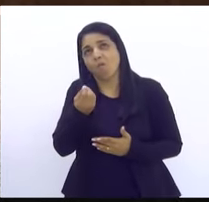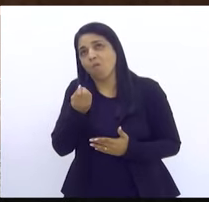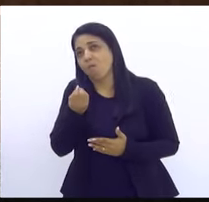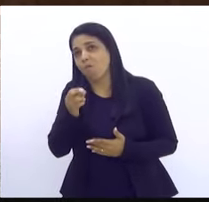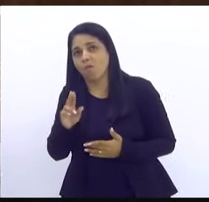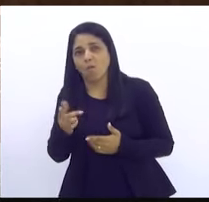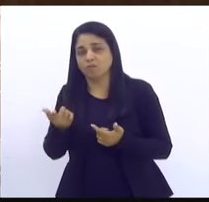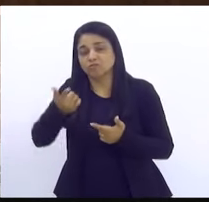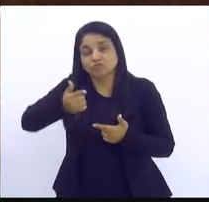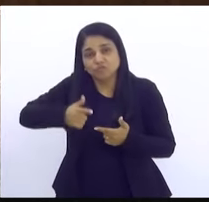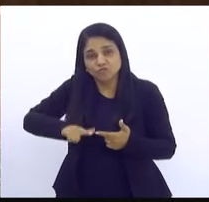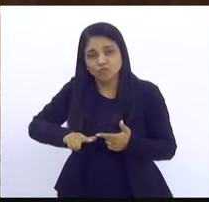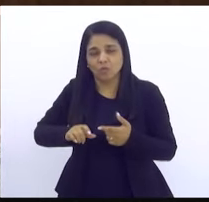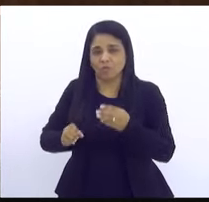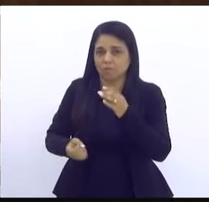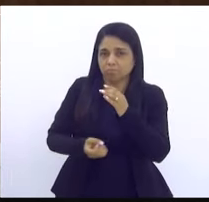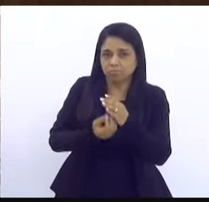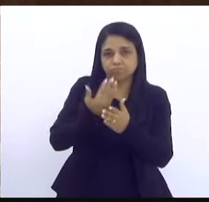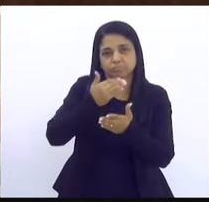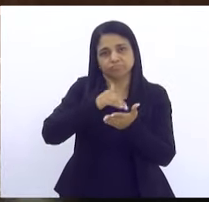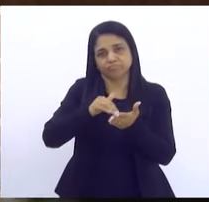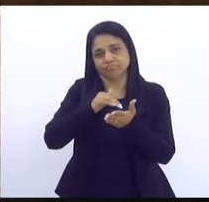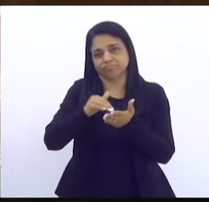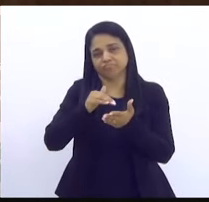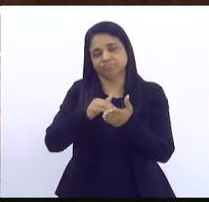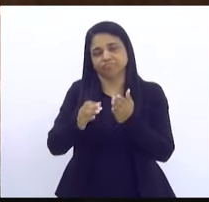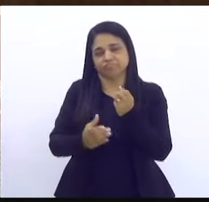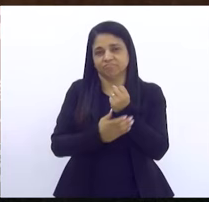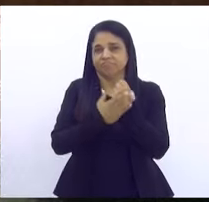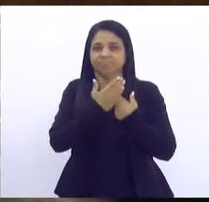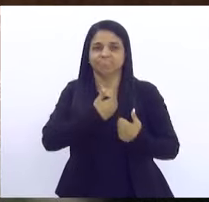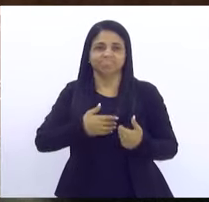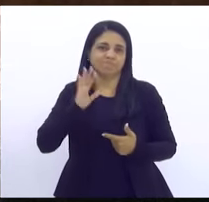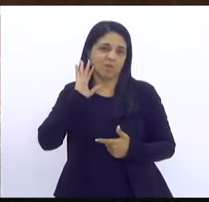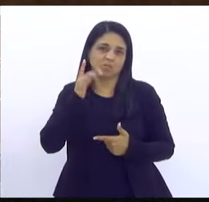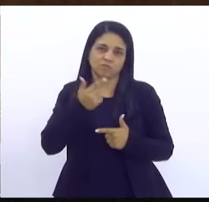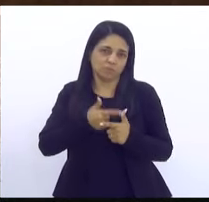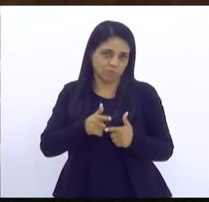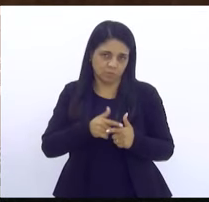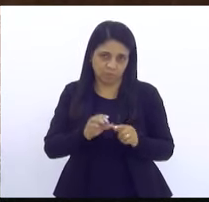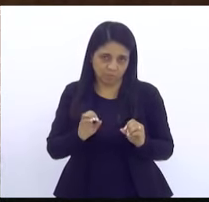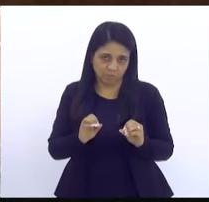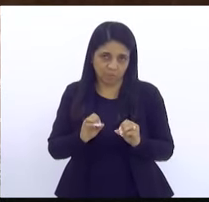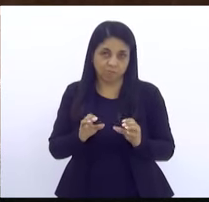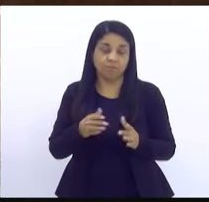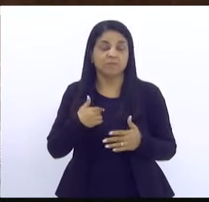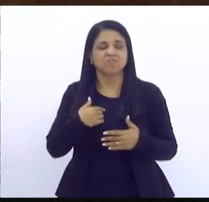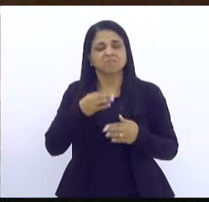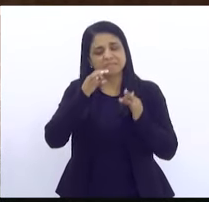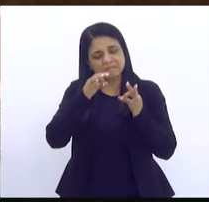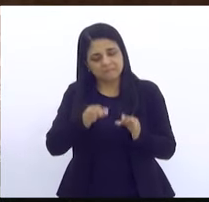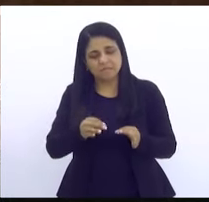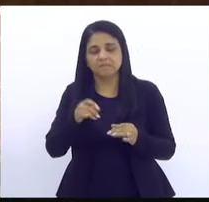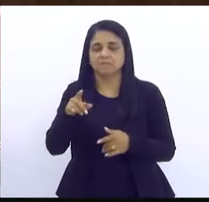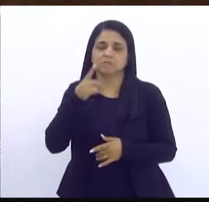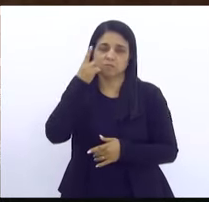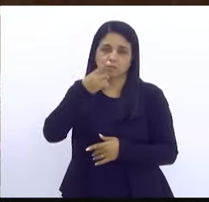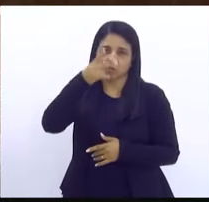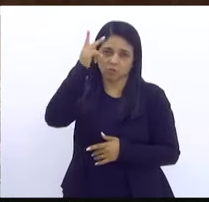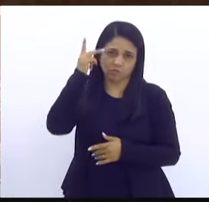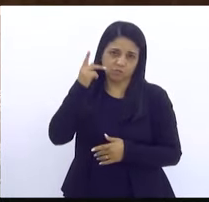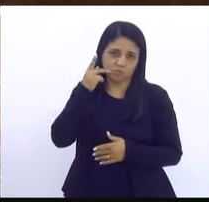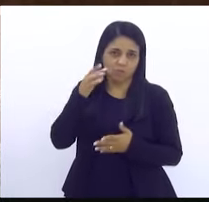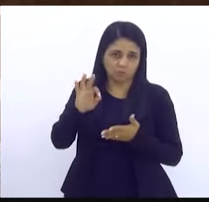de Segurança que, por si só, vai resolver o problema. Eu tenho certeza que, inclusive, o deputado Luiz Paulo, que pediu para